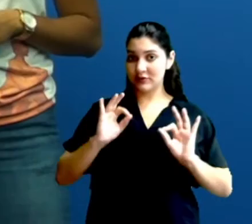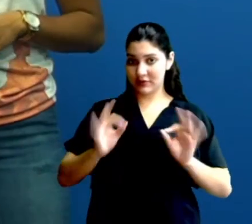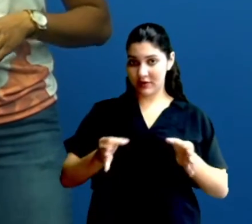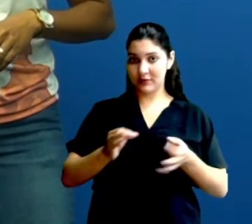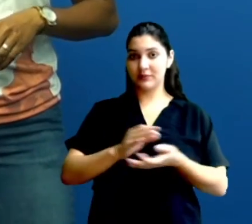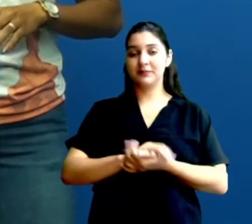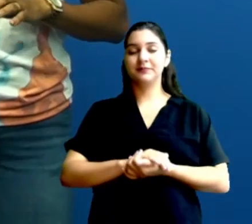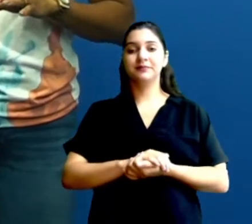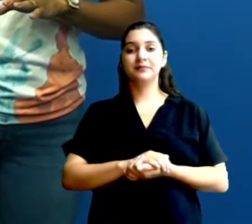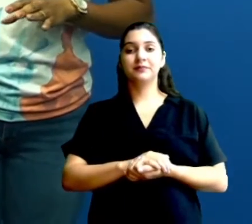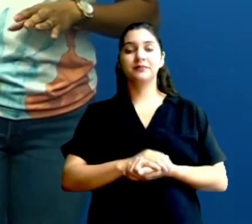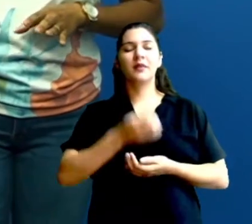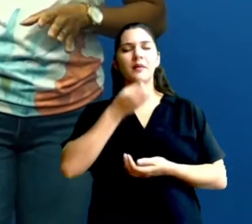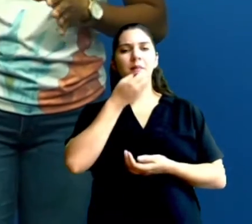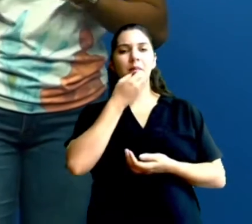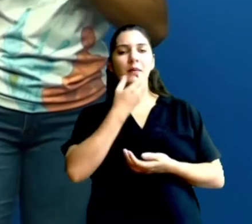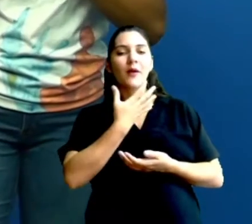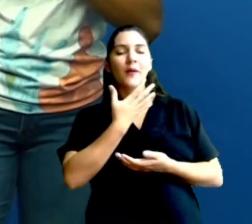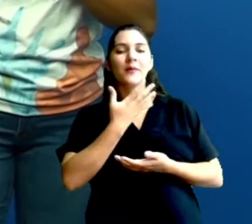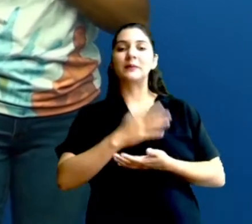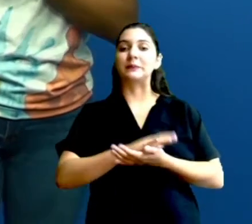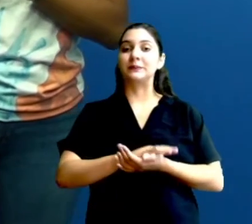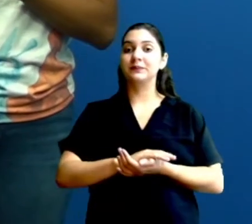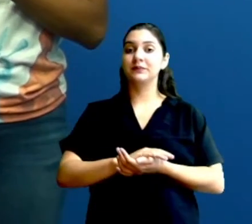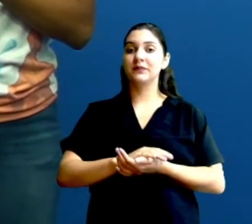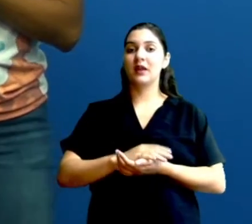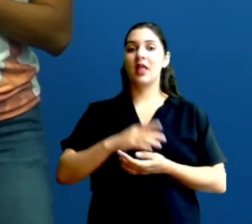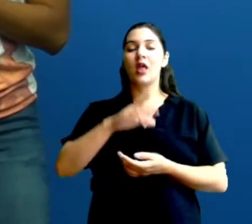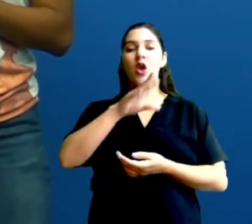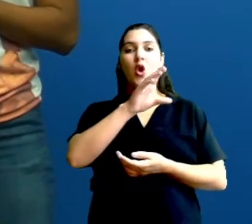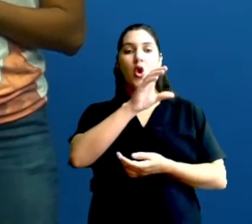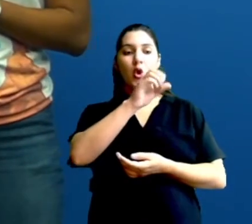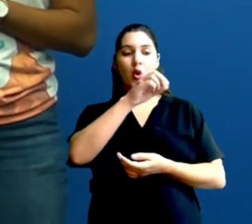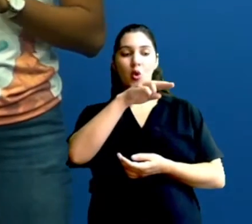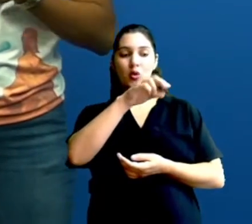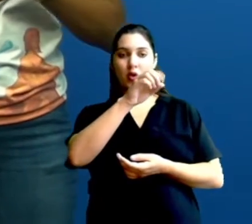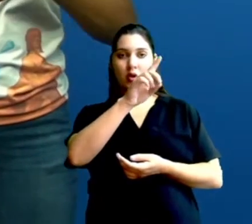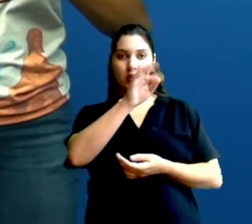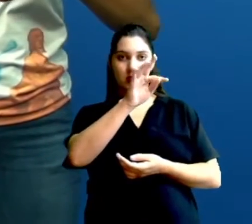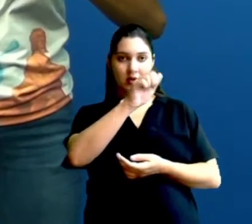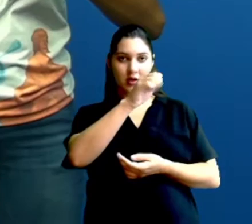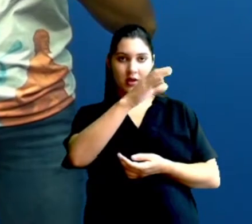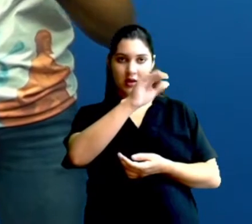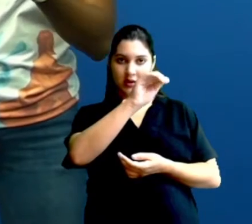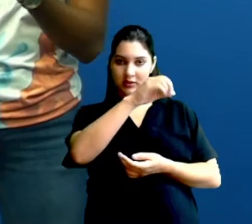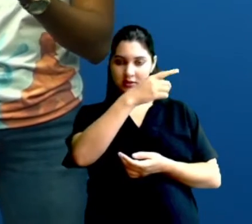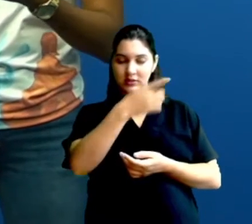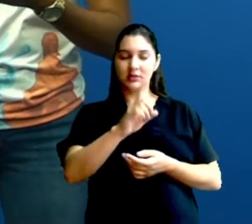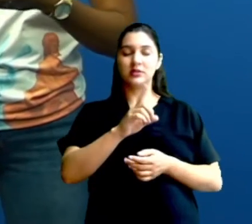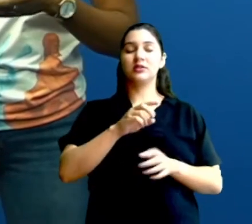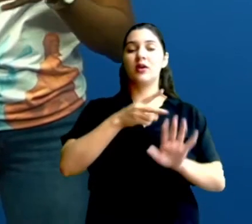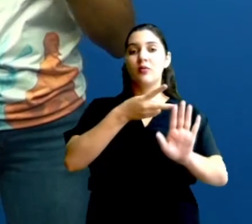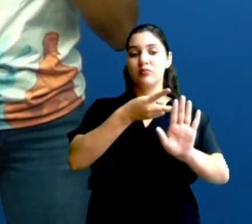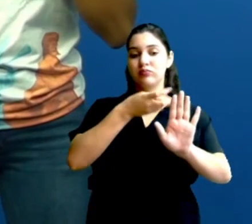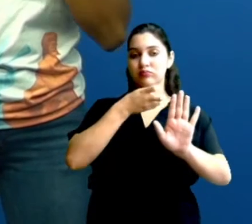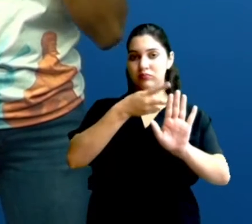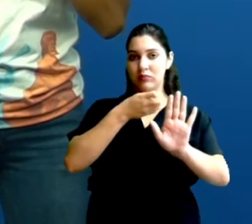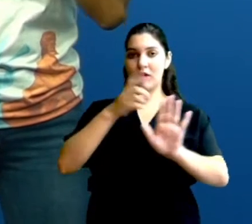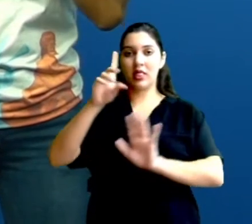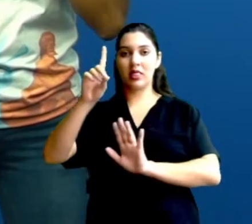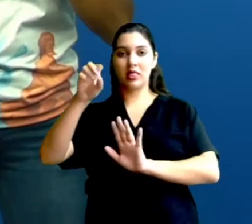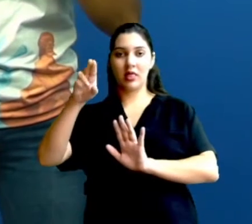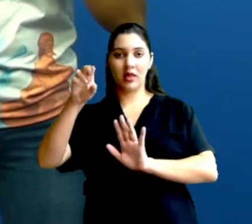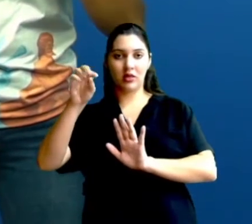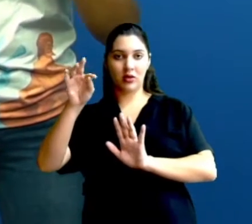certo? Bom, gente, conotação e denotação. Colocando aí num sentido geral,